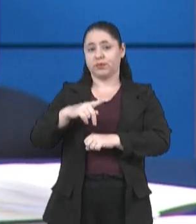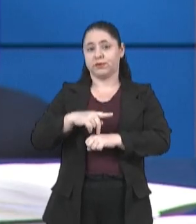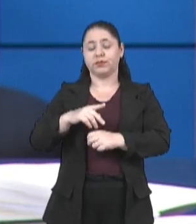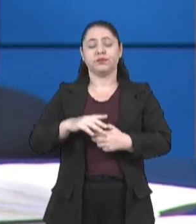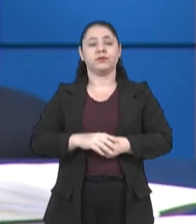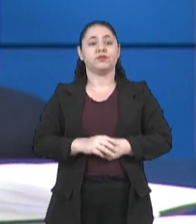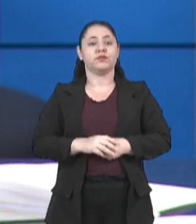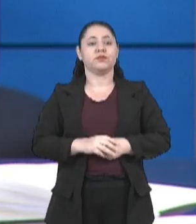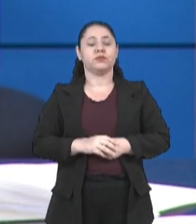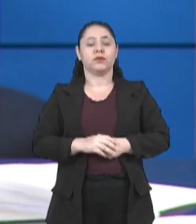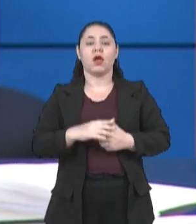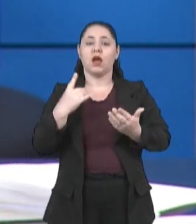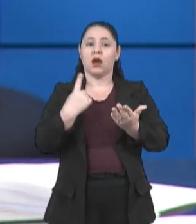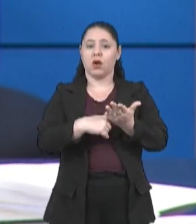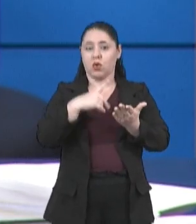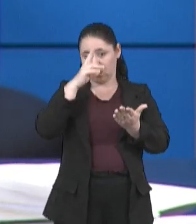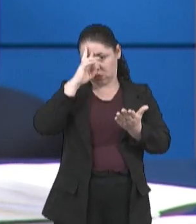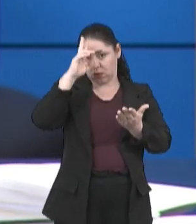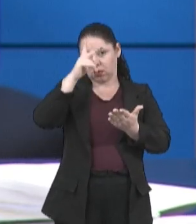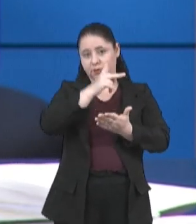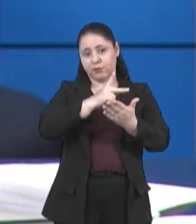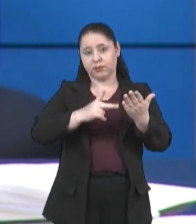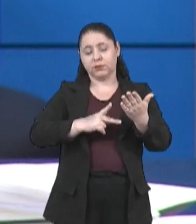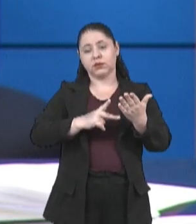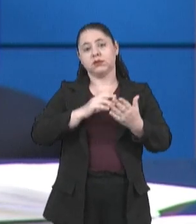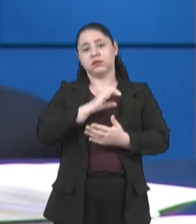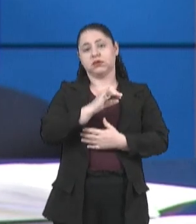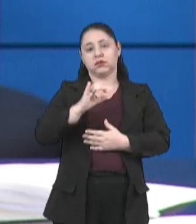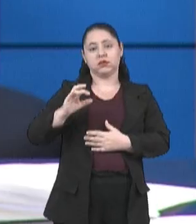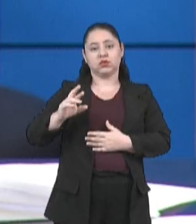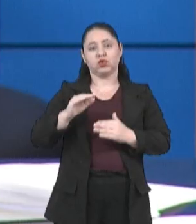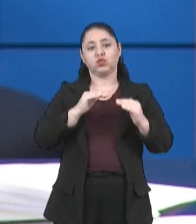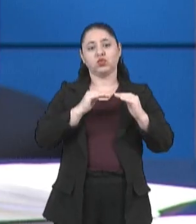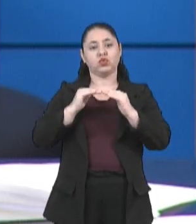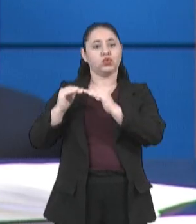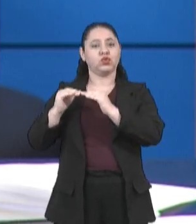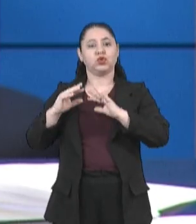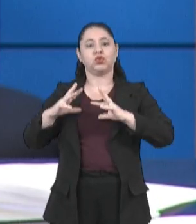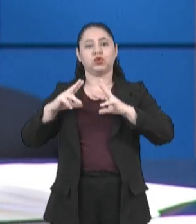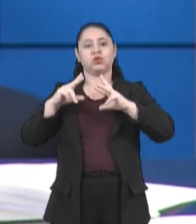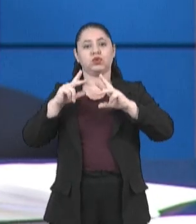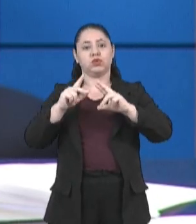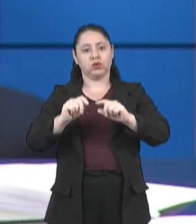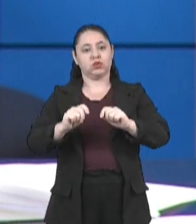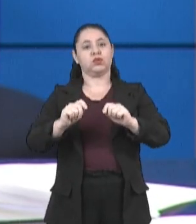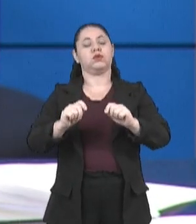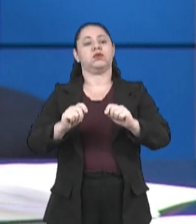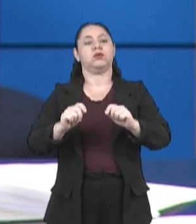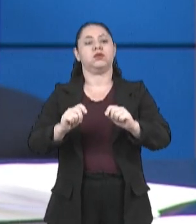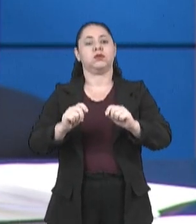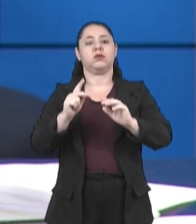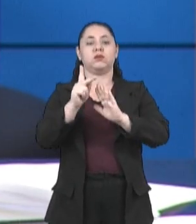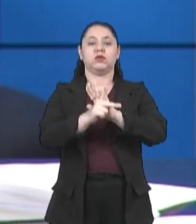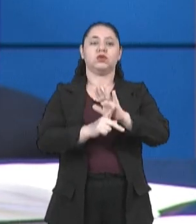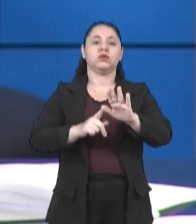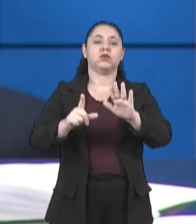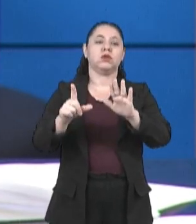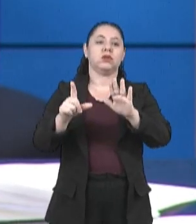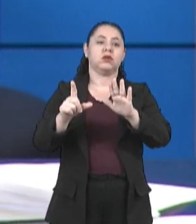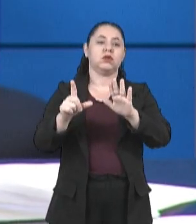Projeto com acordo de liderança, parecer da Comissão de Constituição, Justiça e Redação favorável por unanimidade.